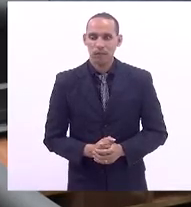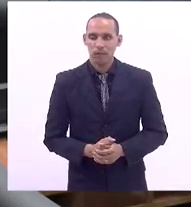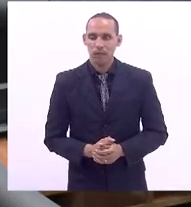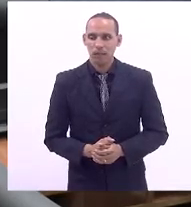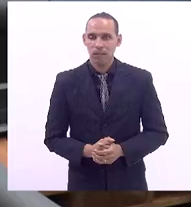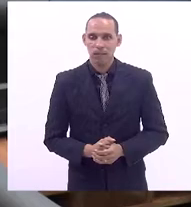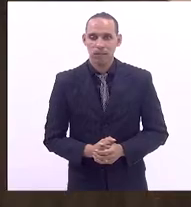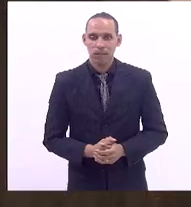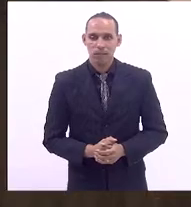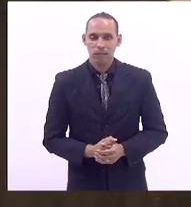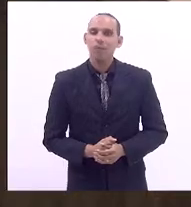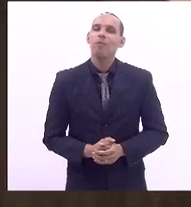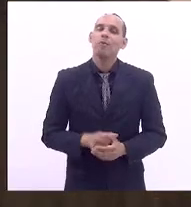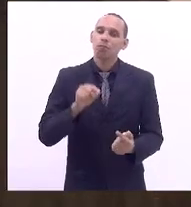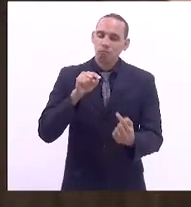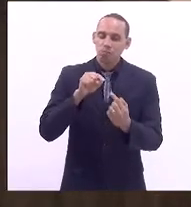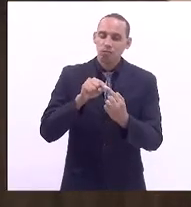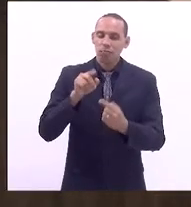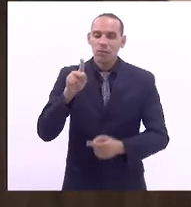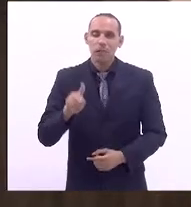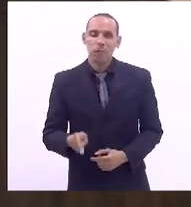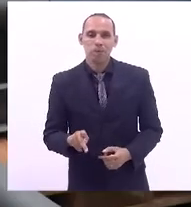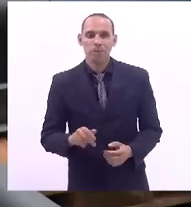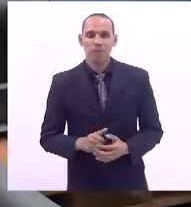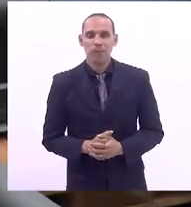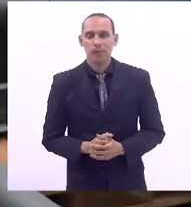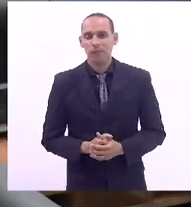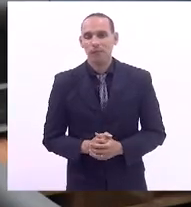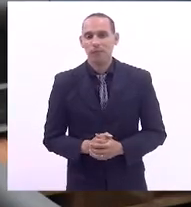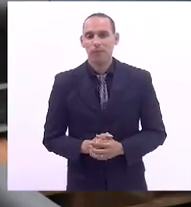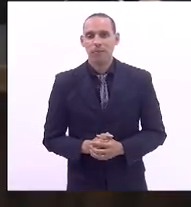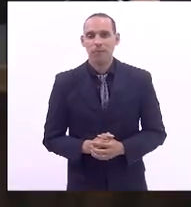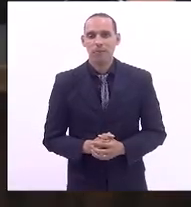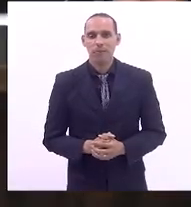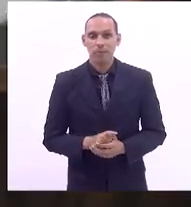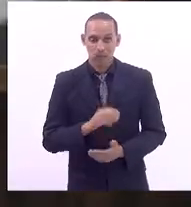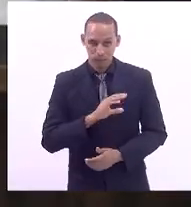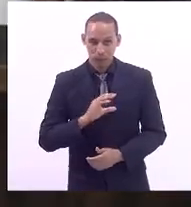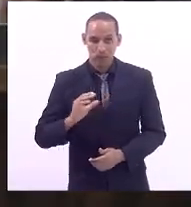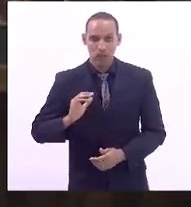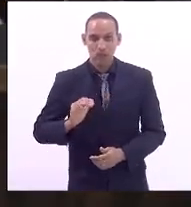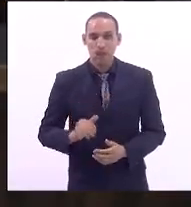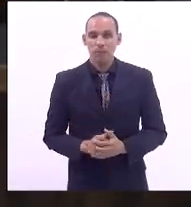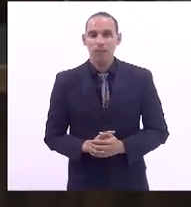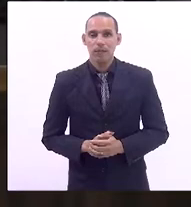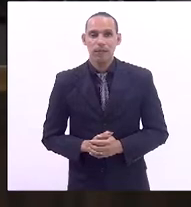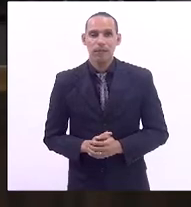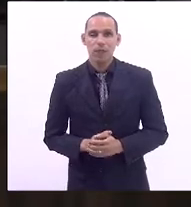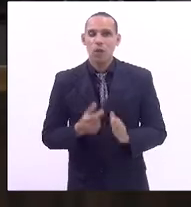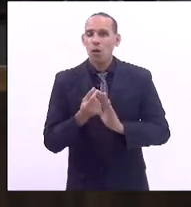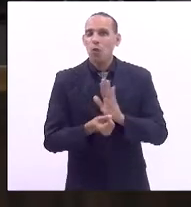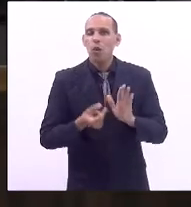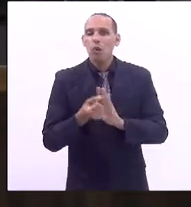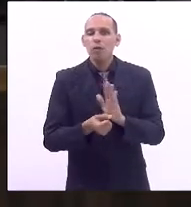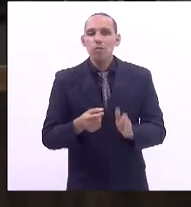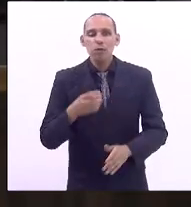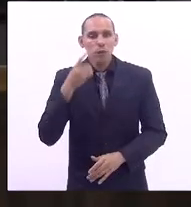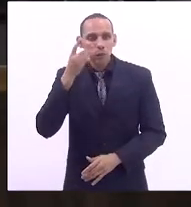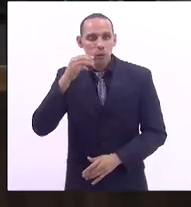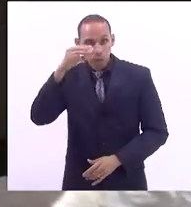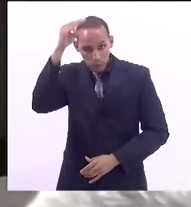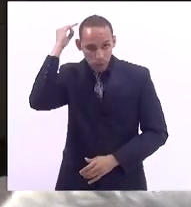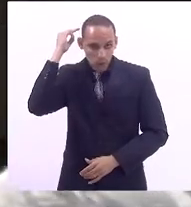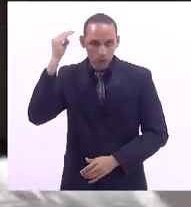o parecer favorável seu presidente pela comissão de orçamento Deputado Márcio